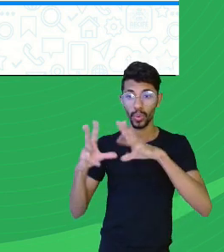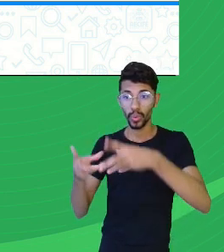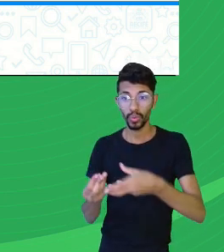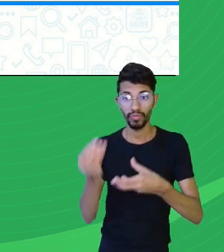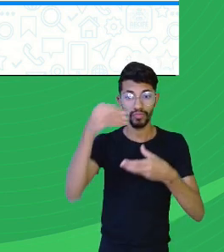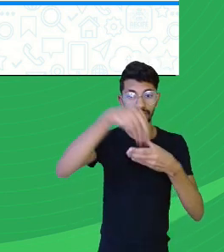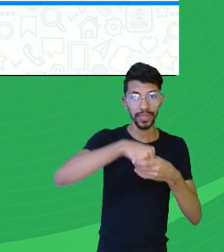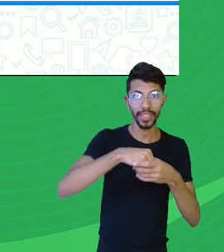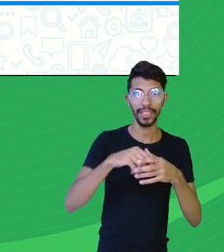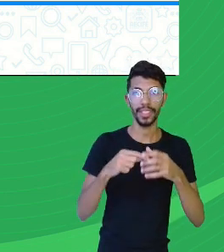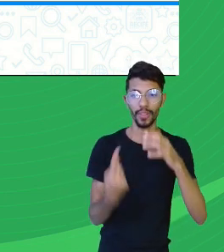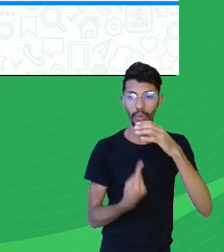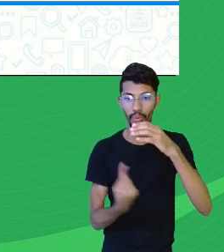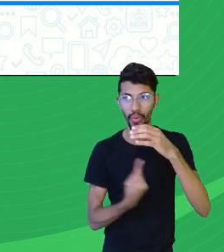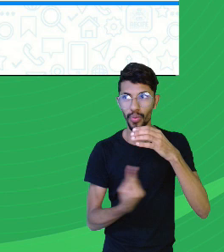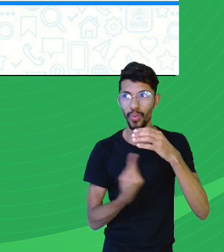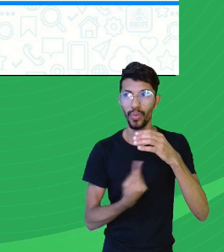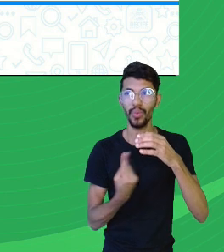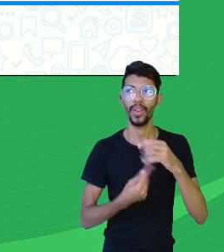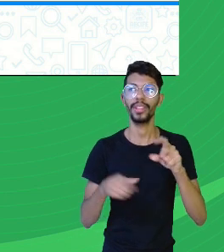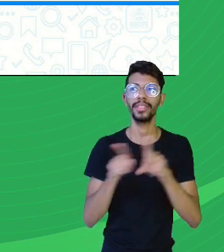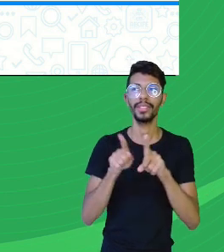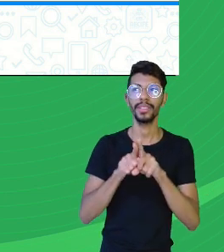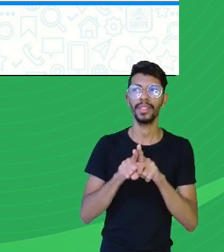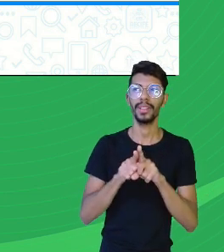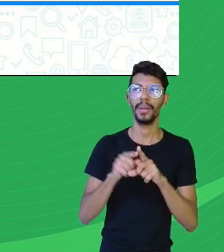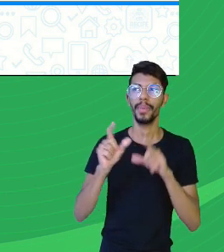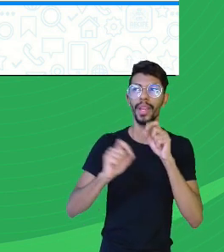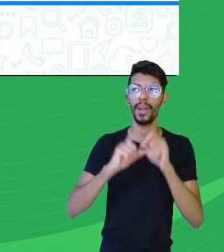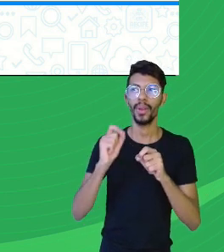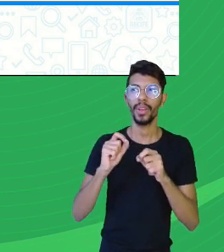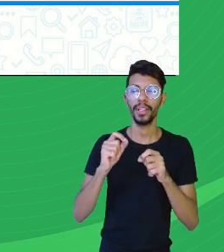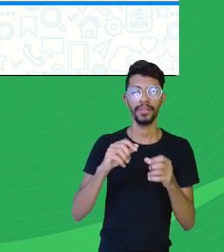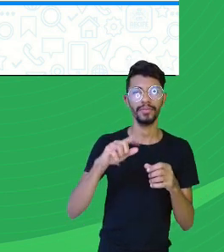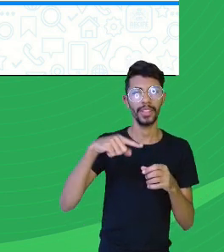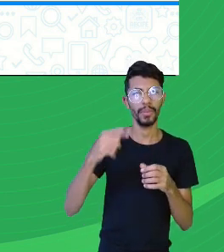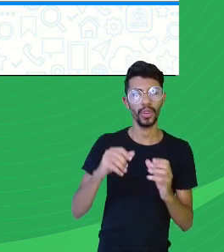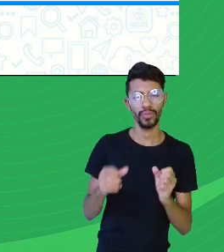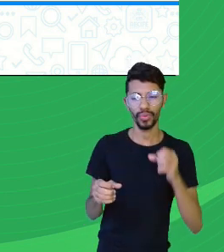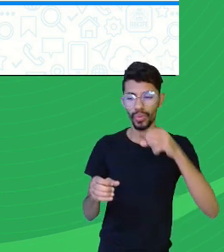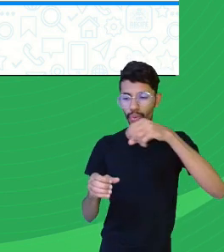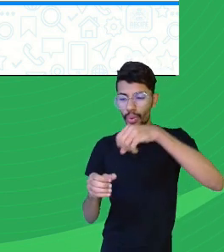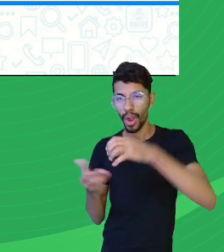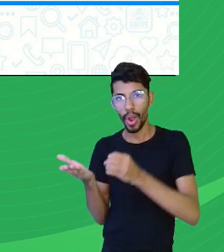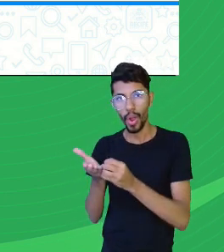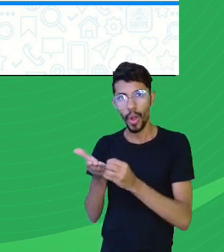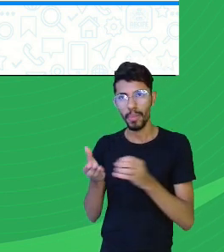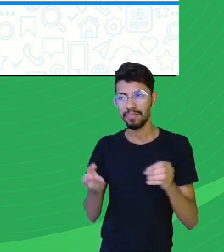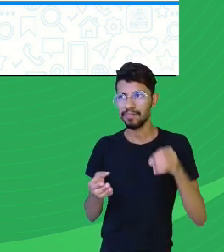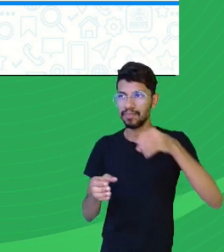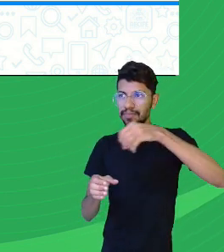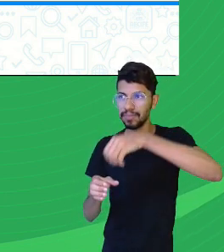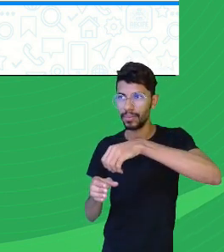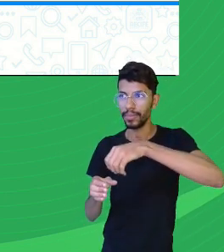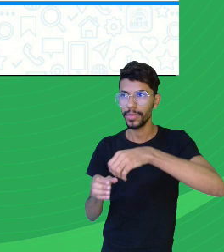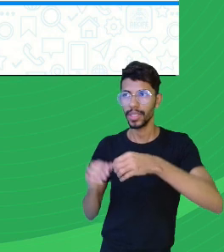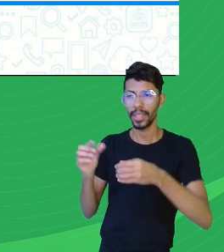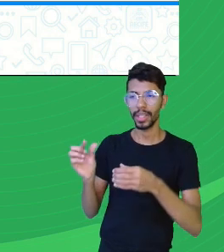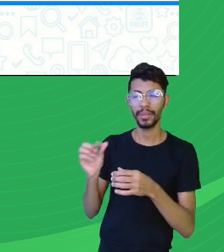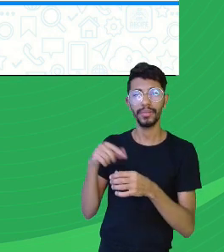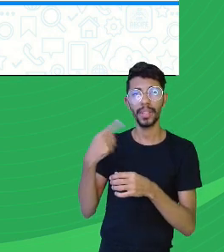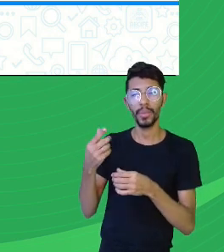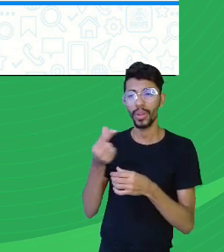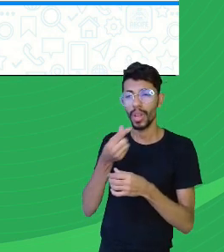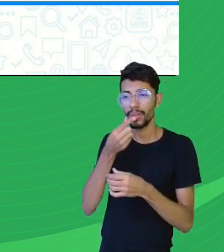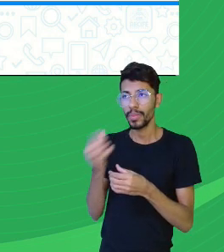de servir, porque é a hora mais saborosa que tem. Então, pensando nessa receita, vamos ver aí a situação que